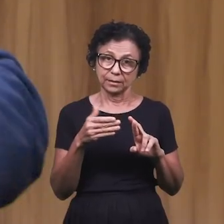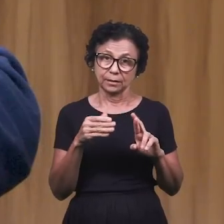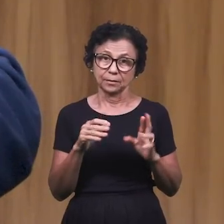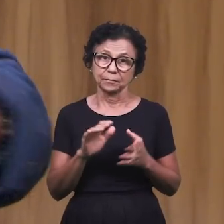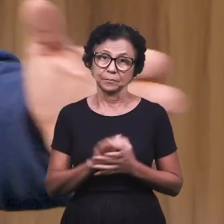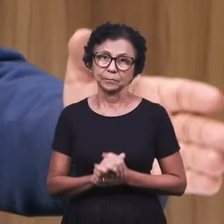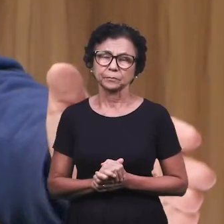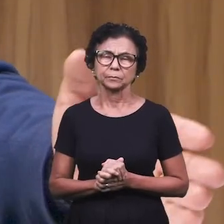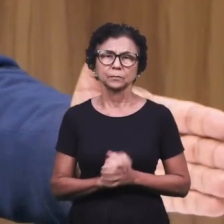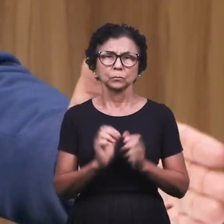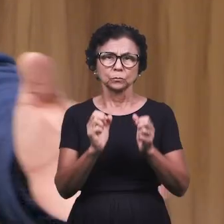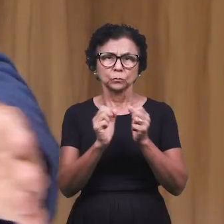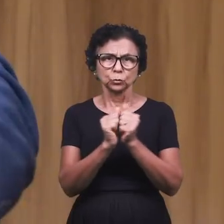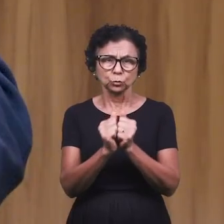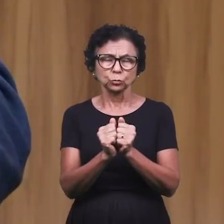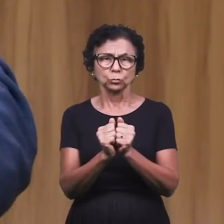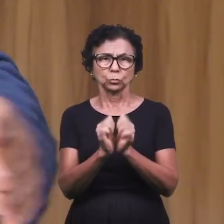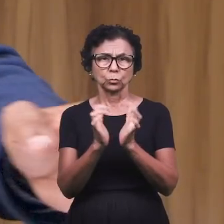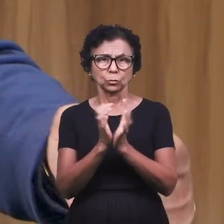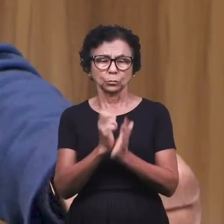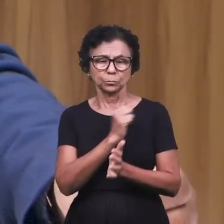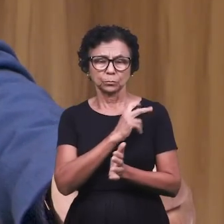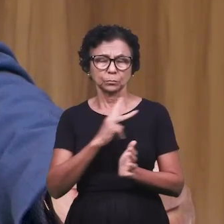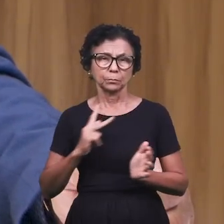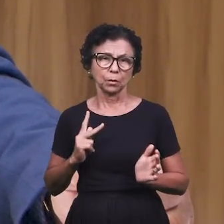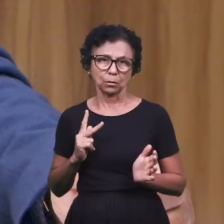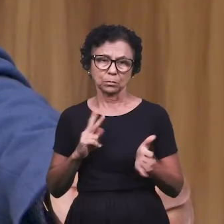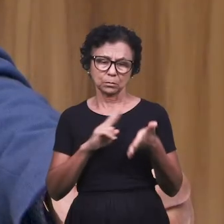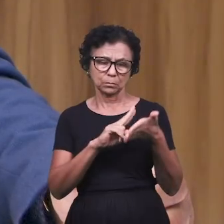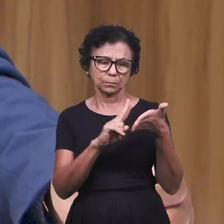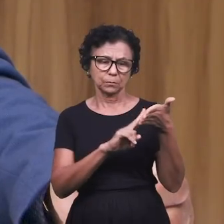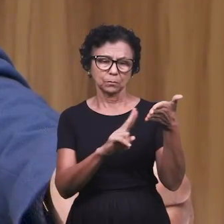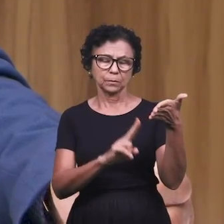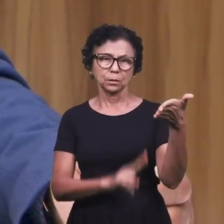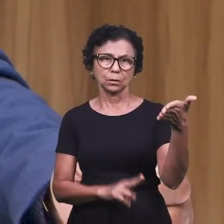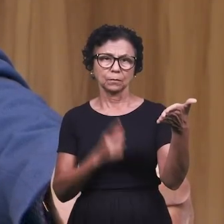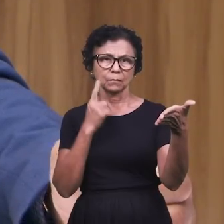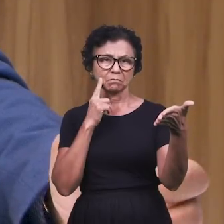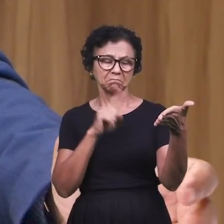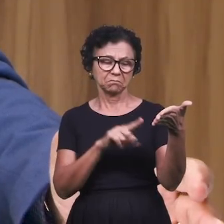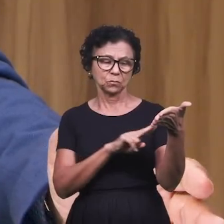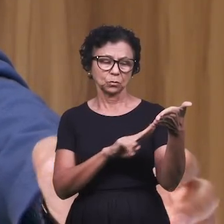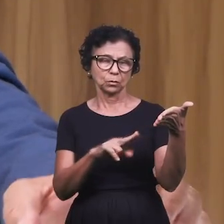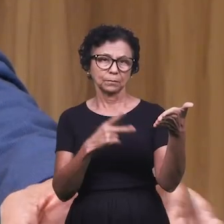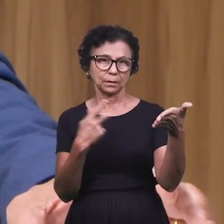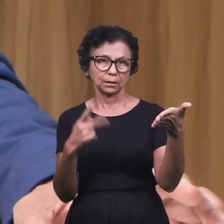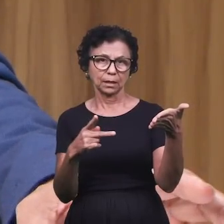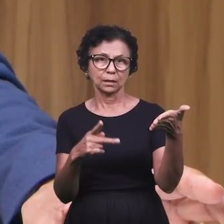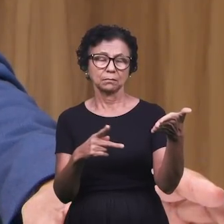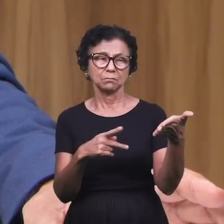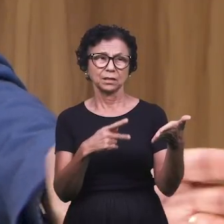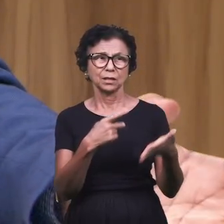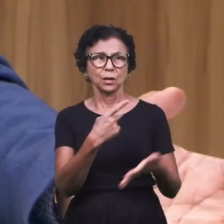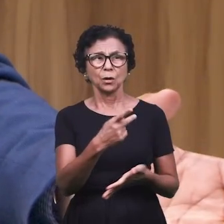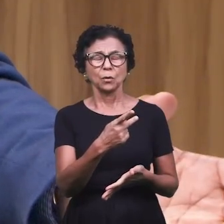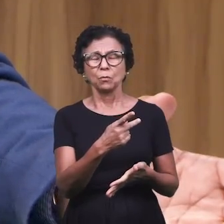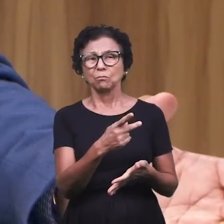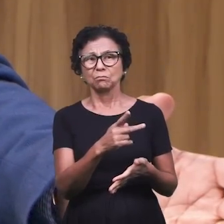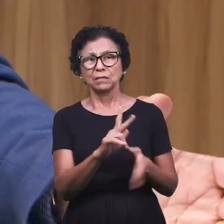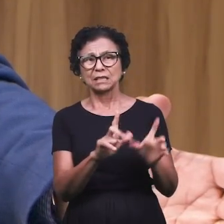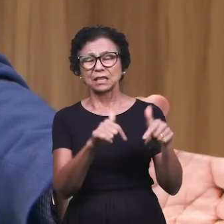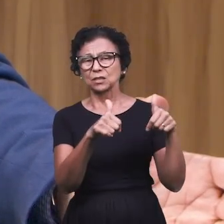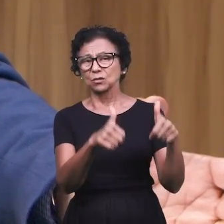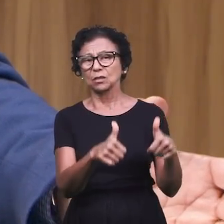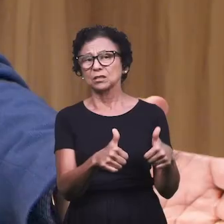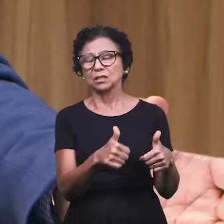junto com os demais apóstolos. Na lista dos 12 apóstolos, ele aparece o nome dele lá, mas o que ele fez, a obra dele, é pouco conhecida. Agora, ele